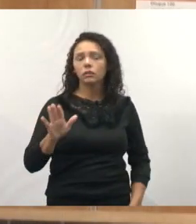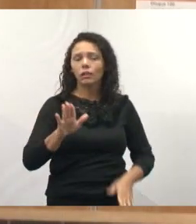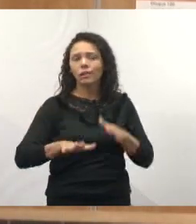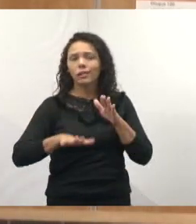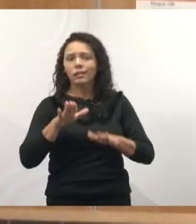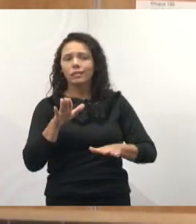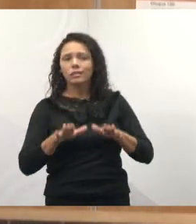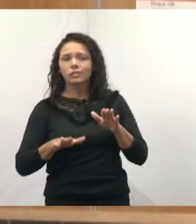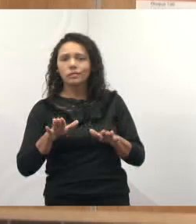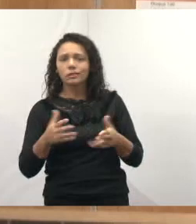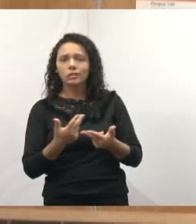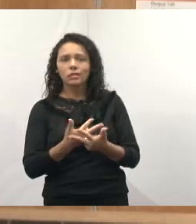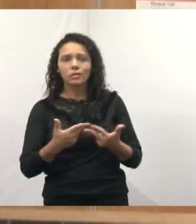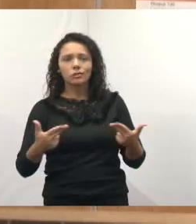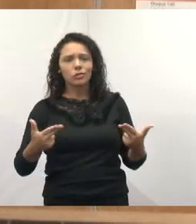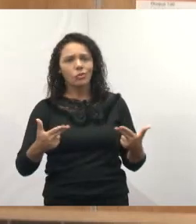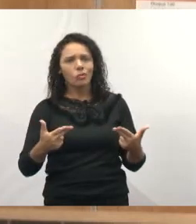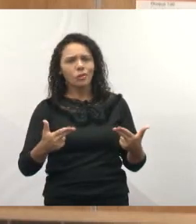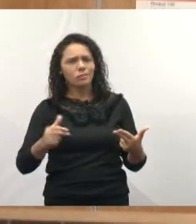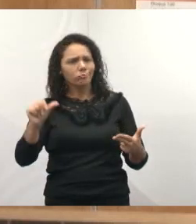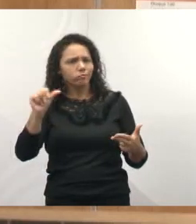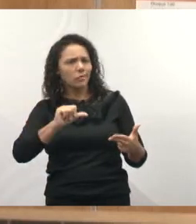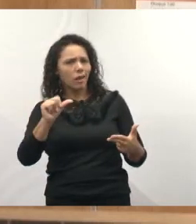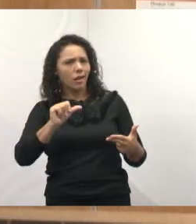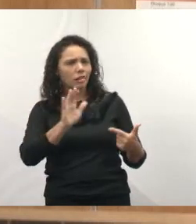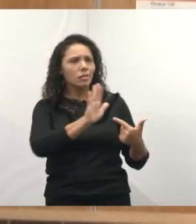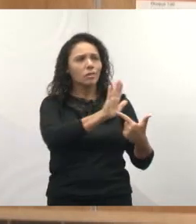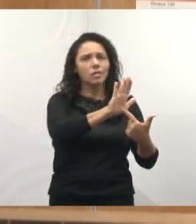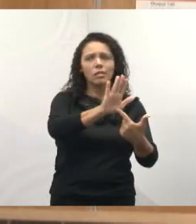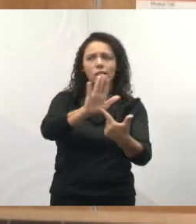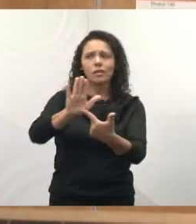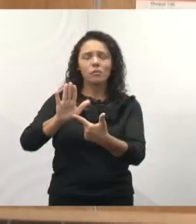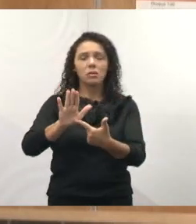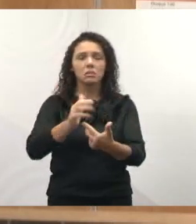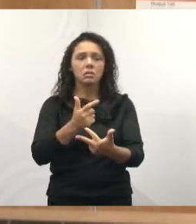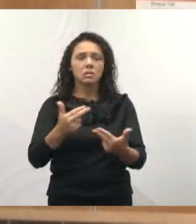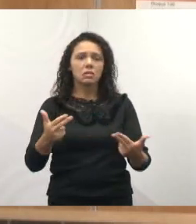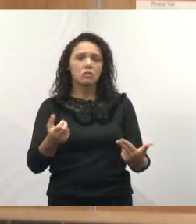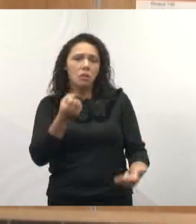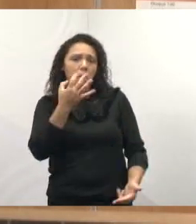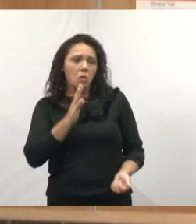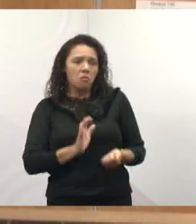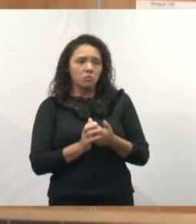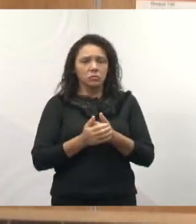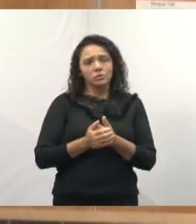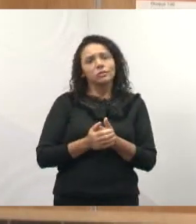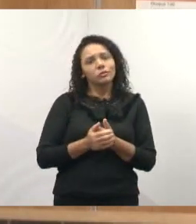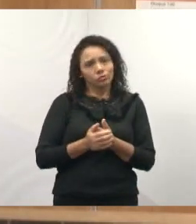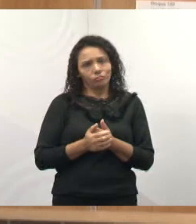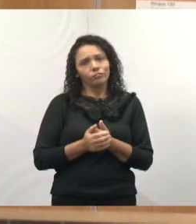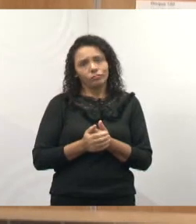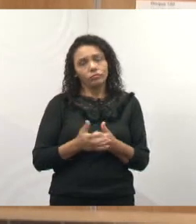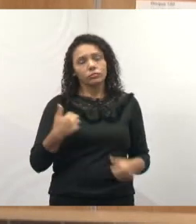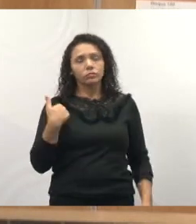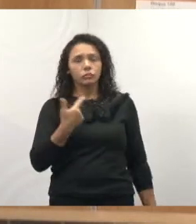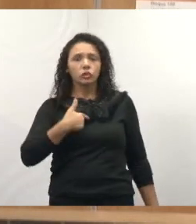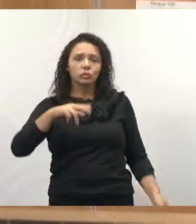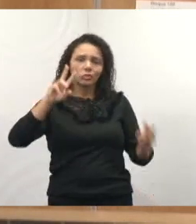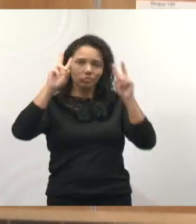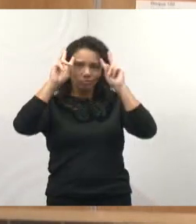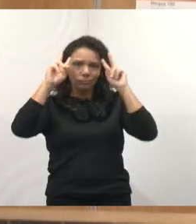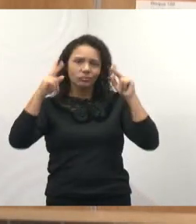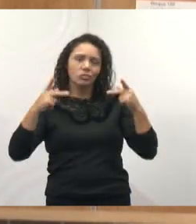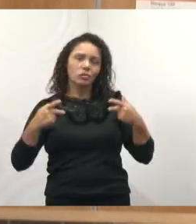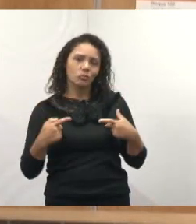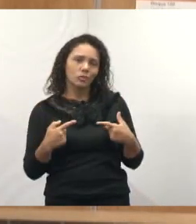o negativo é mais espalhado do que o positivo. E muitas das vezes nós, seres humanos,